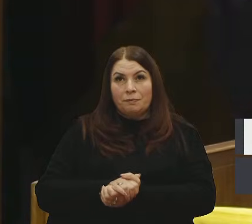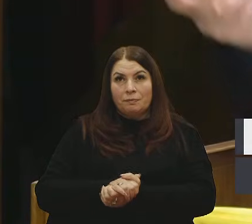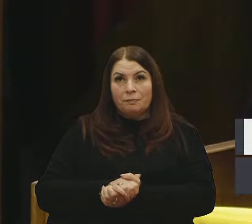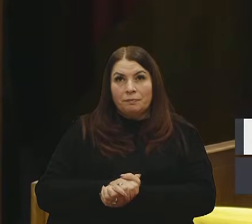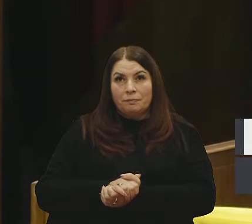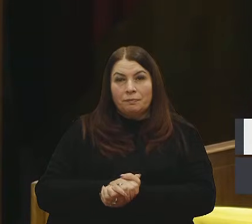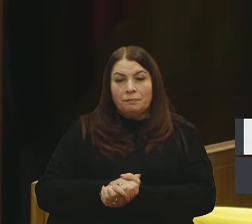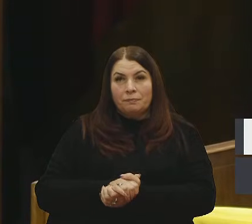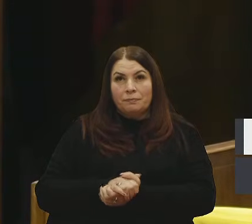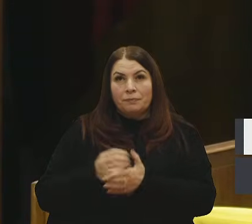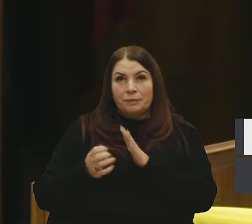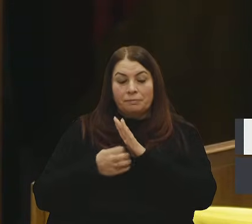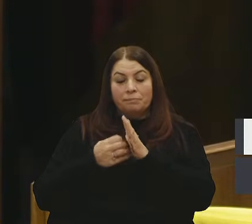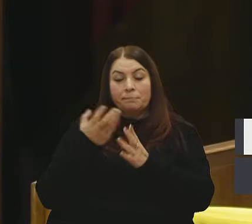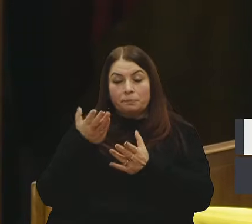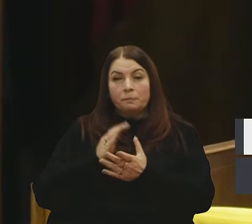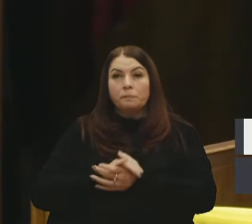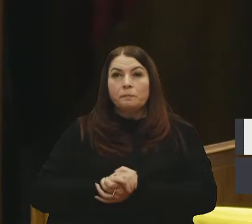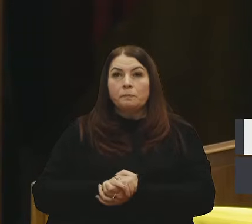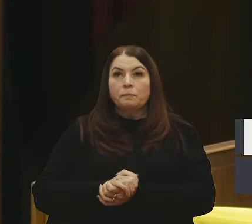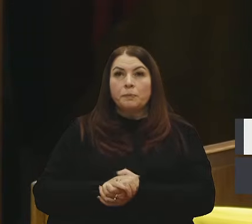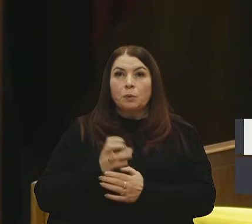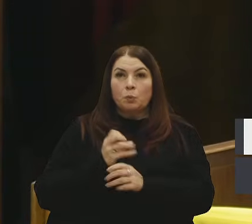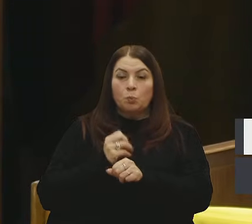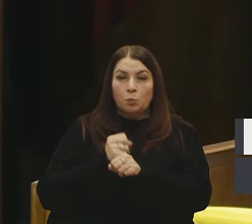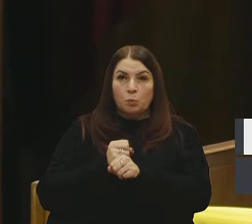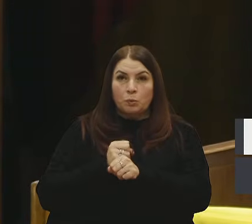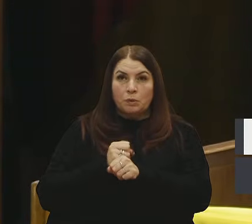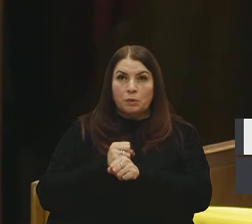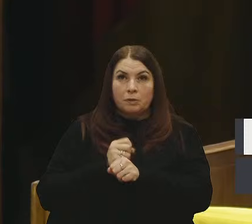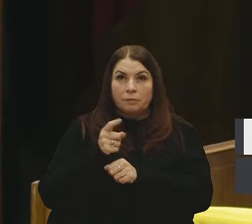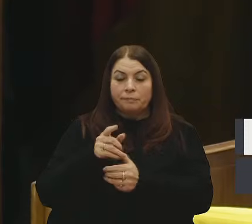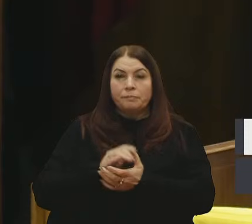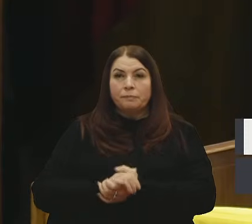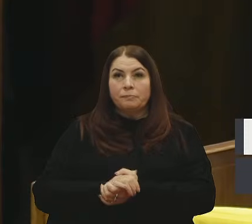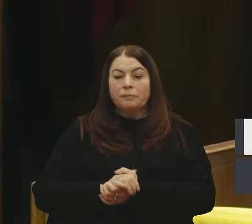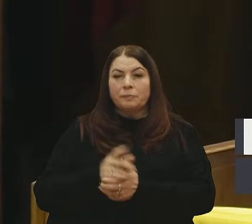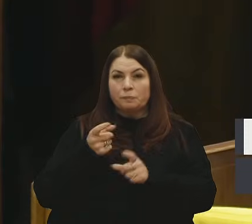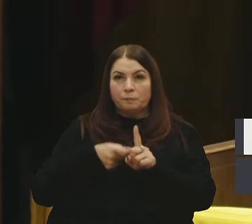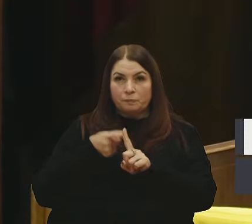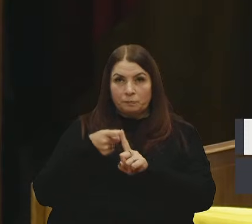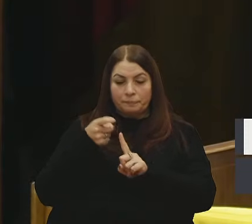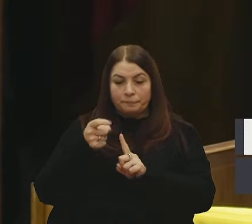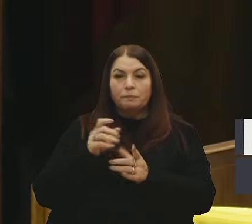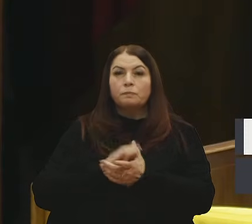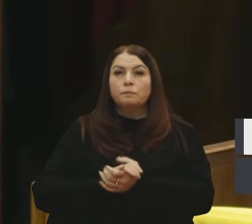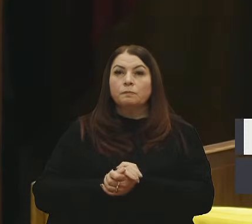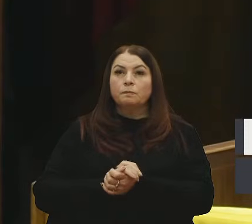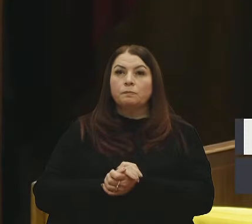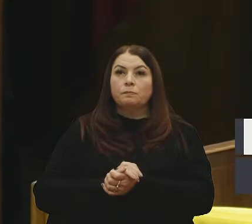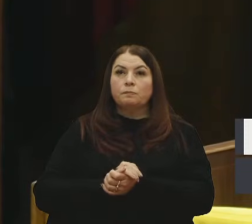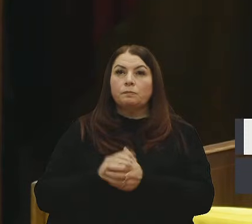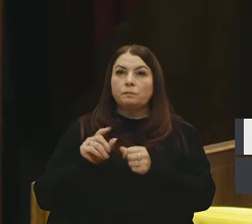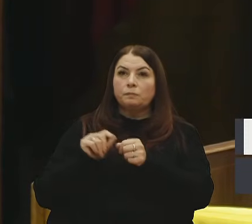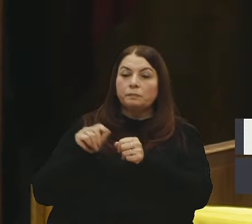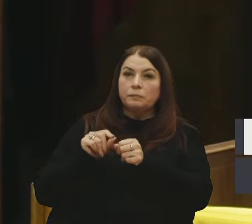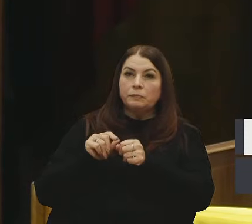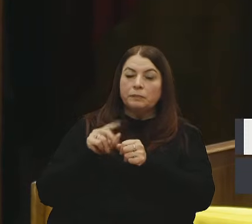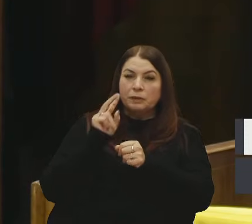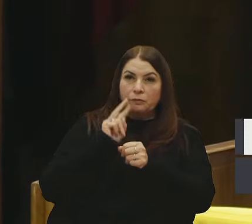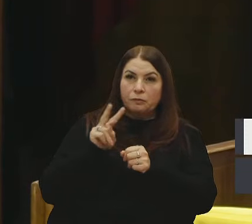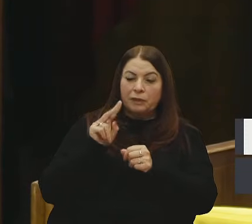a concessionária. O cálculo da contraprestação mensal efetiva, elaborados pelo